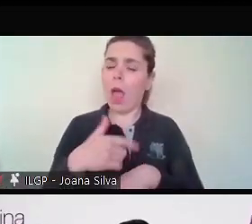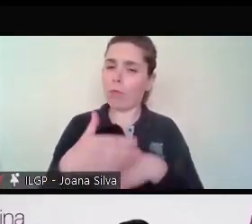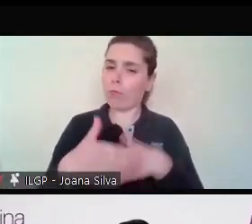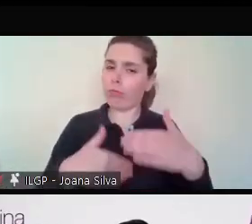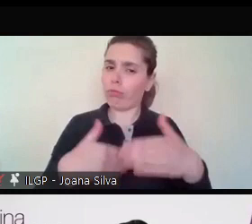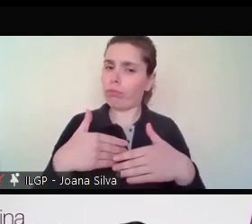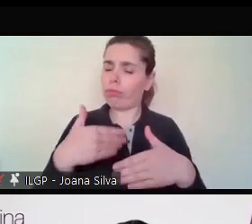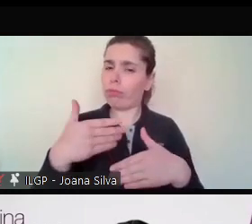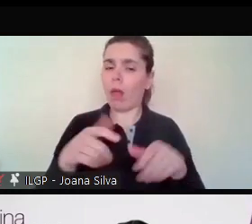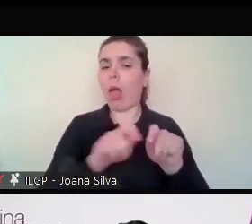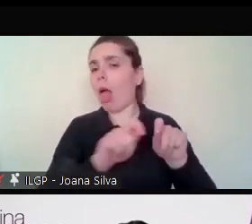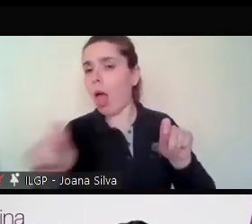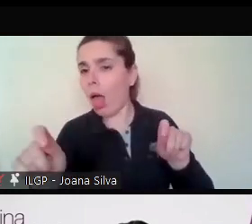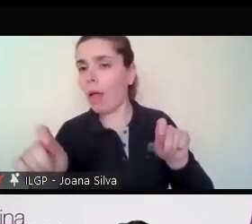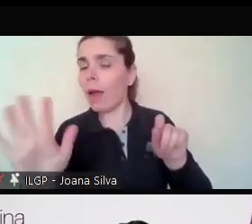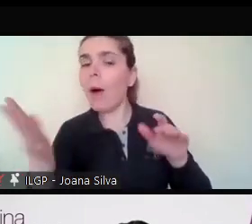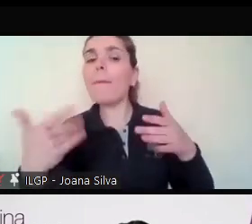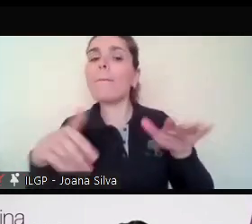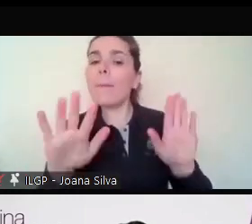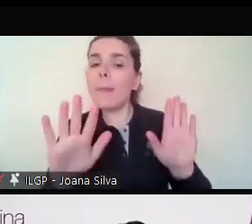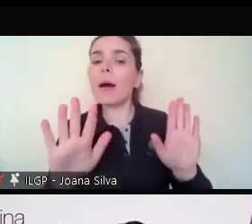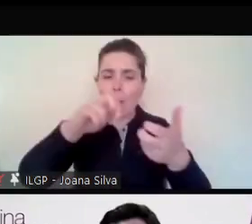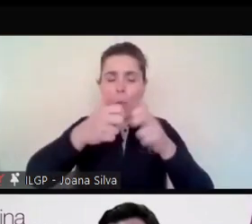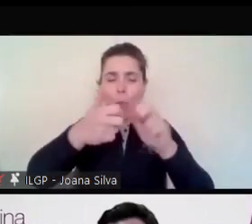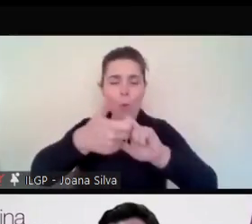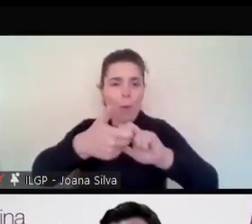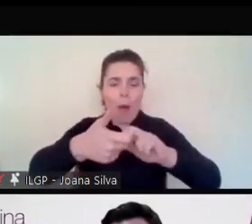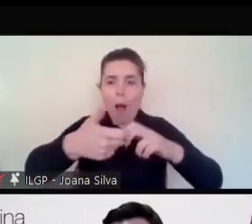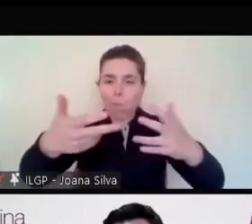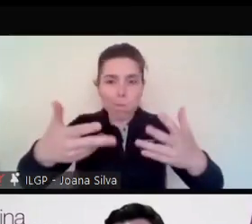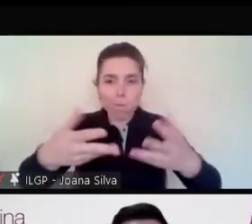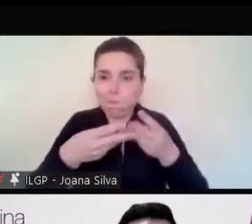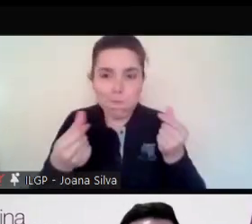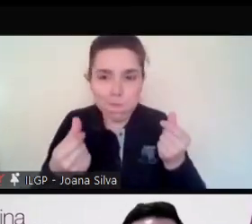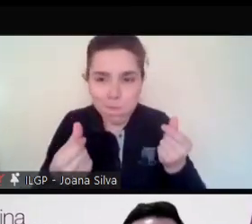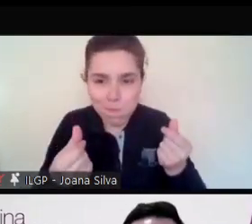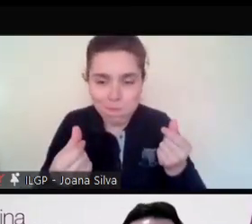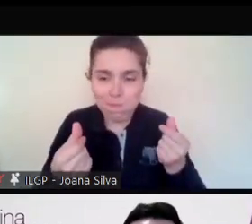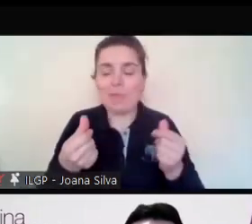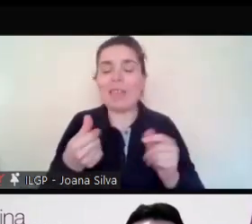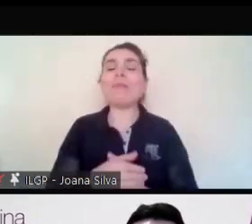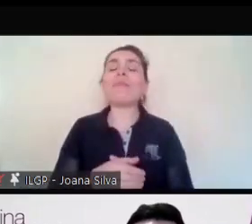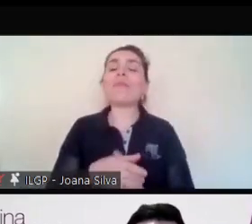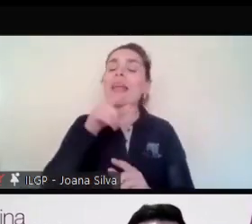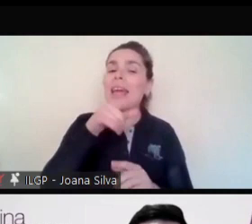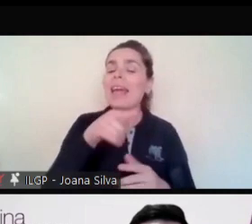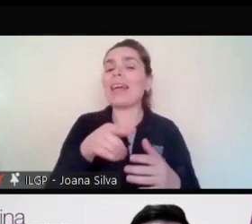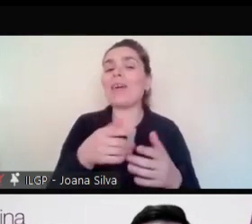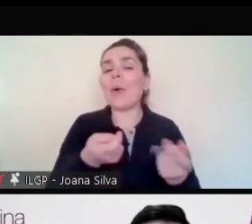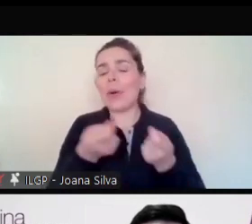aqui esta minha intervenção. Bom, eu estruturei estes conteúdos